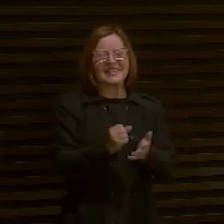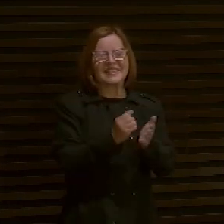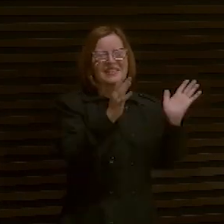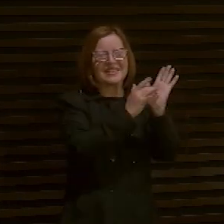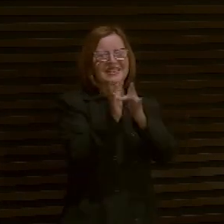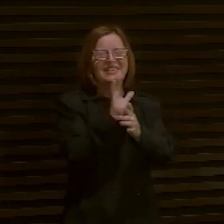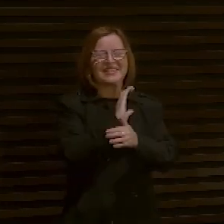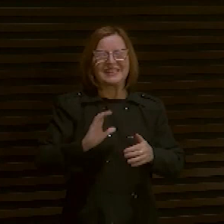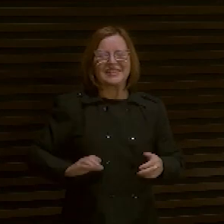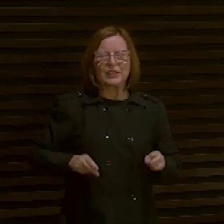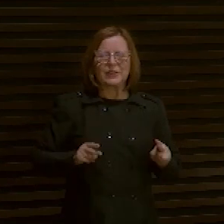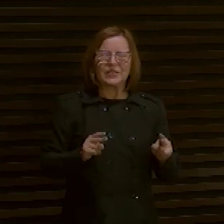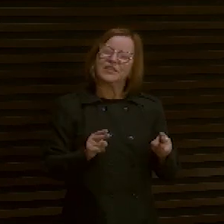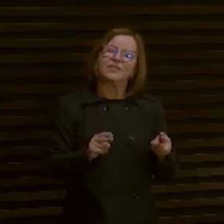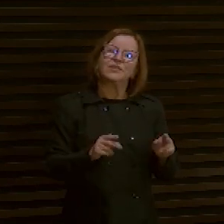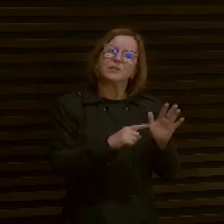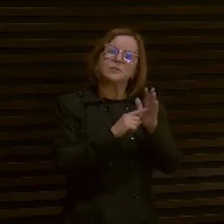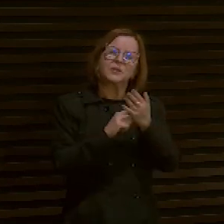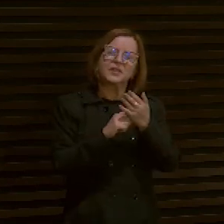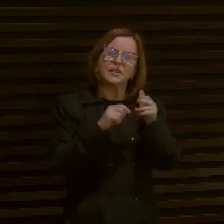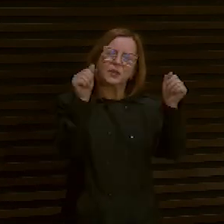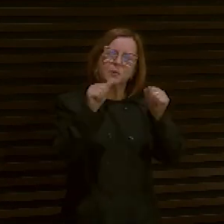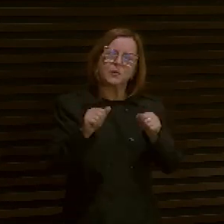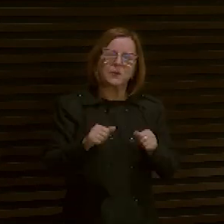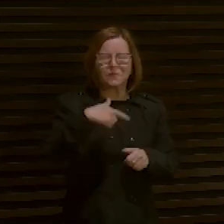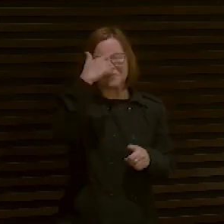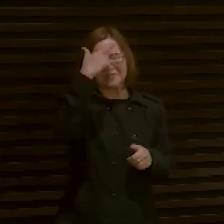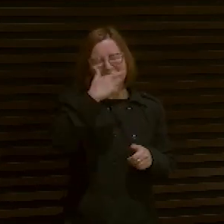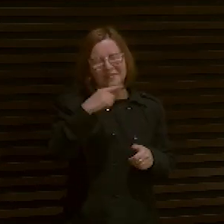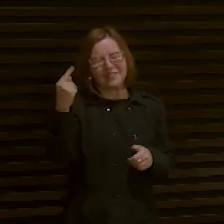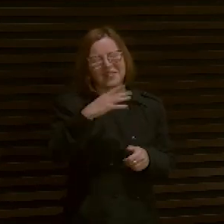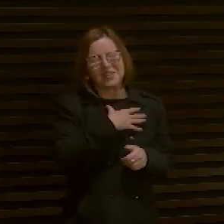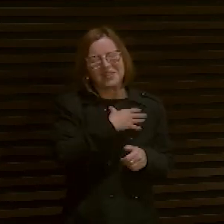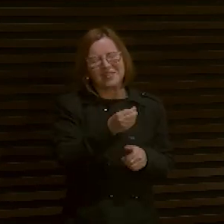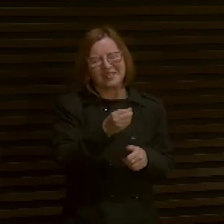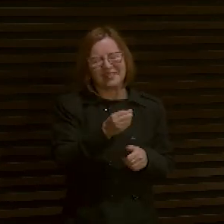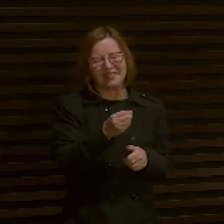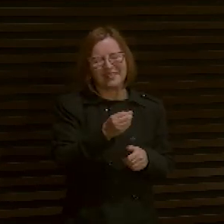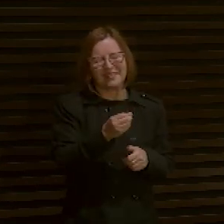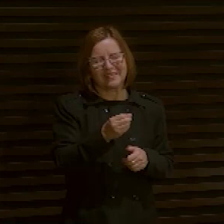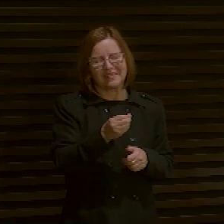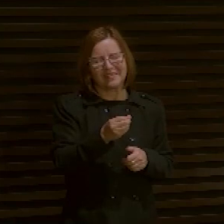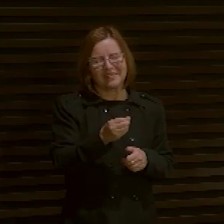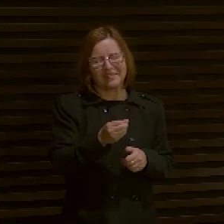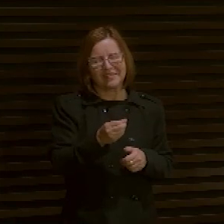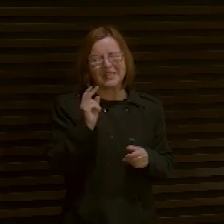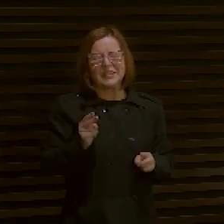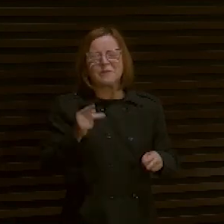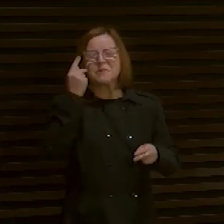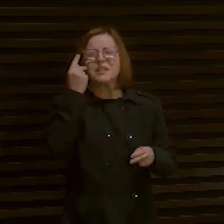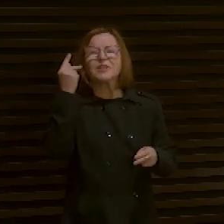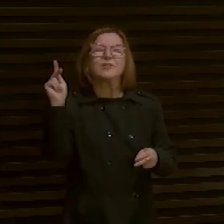nos convencendo disso e nos moldando ao caráter do Teu Filho, sempre